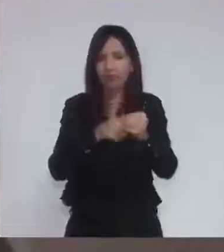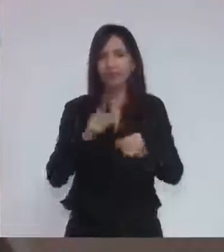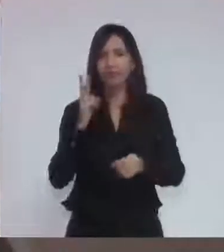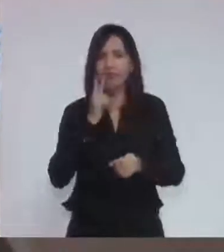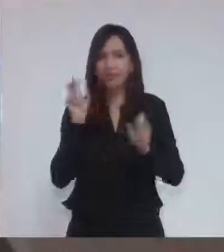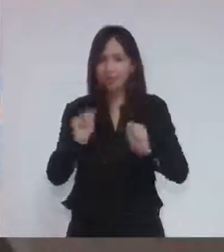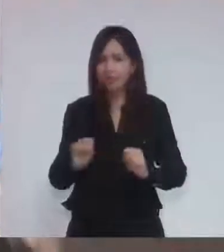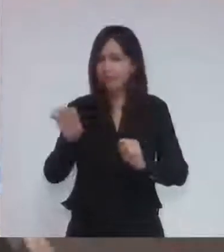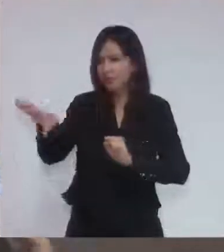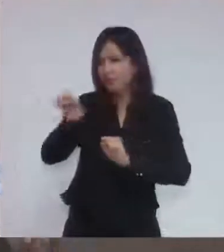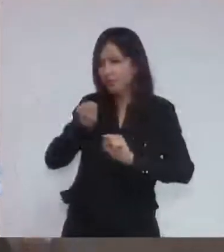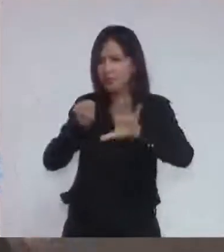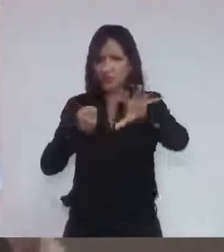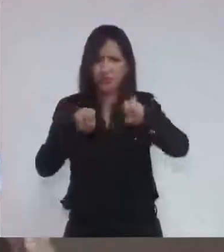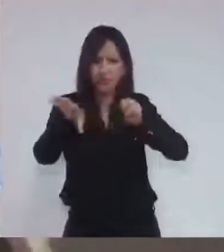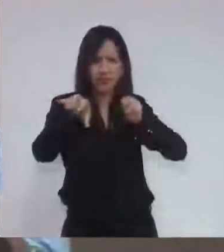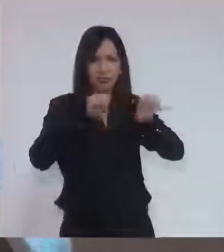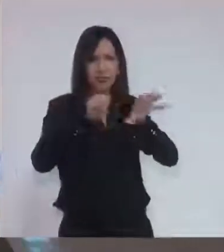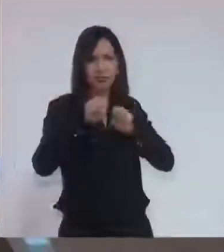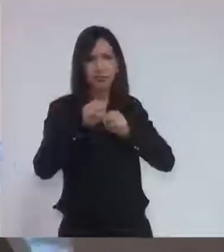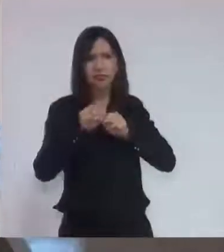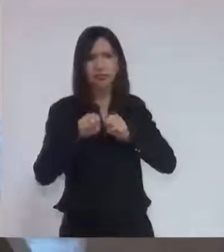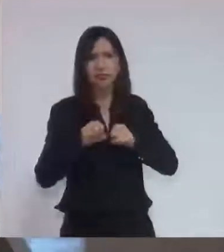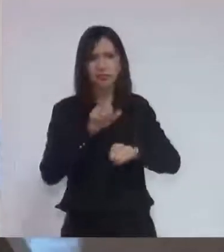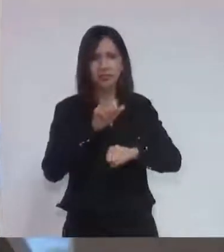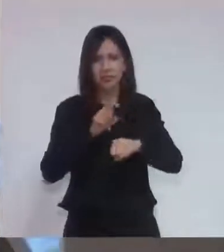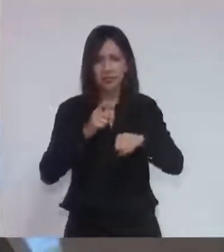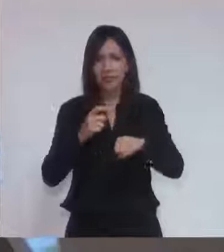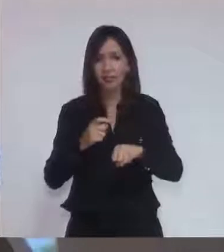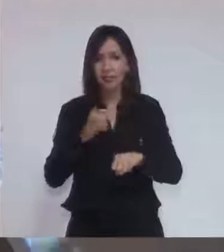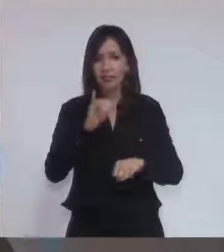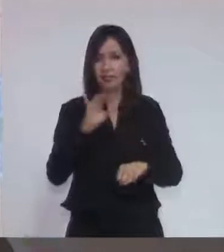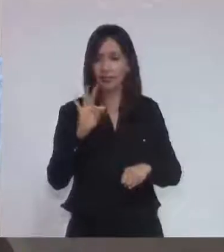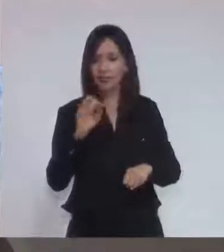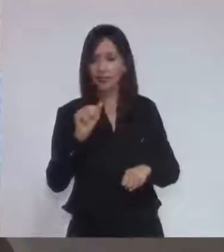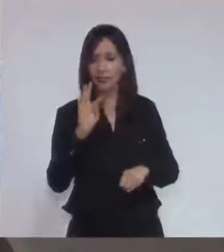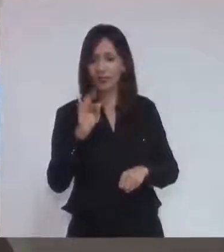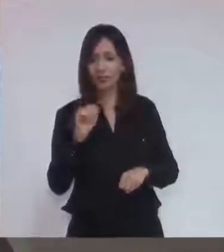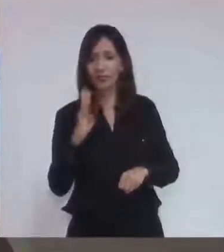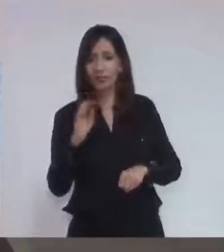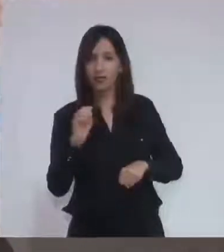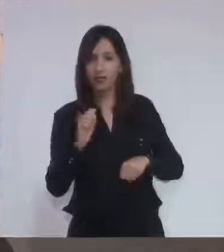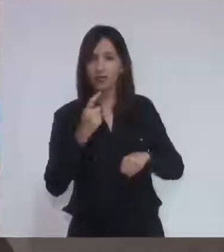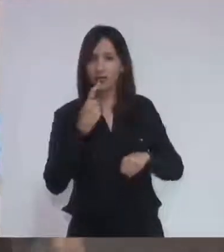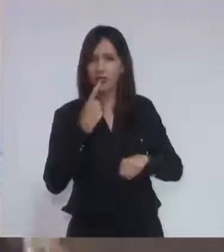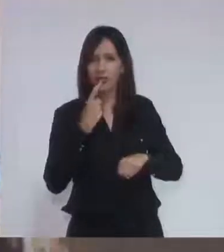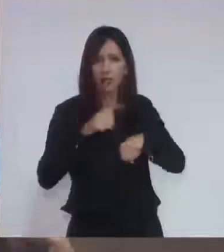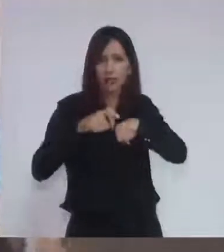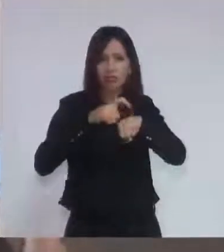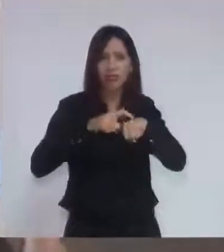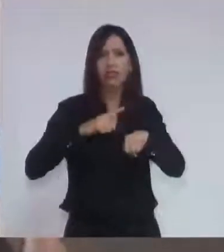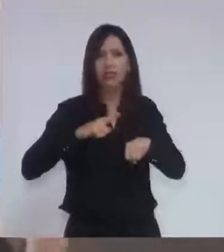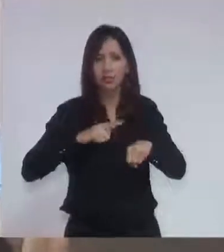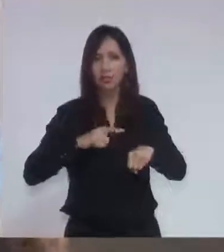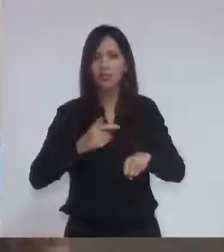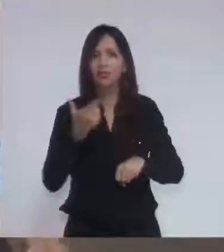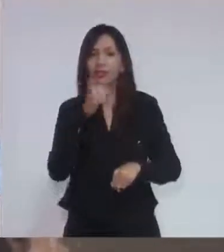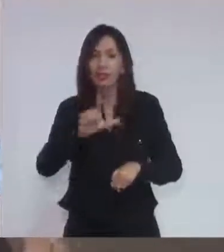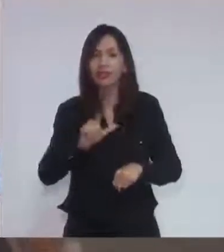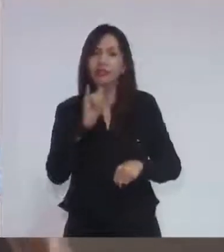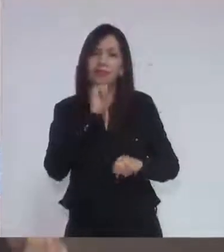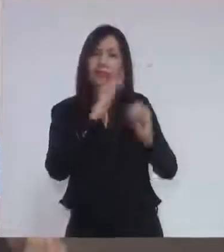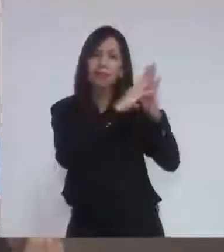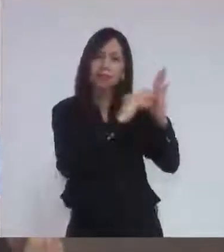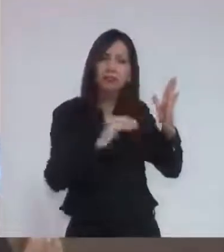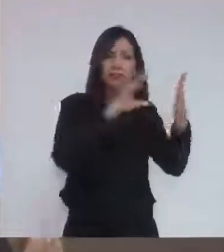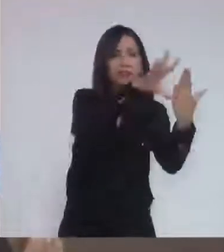O exemplo da Santa Casa de Itatiba é um dos grandes exemplos. O que eles fazem diferente que é possível a gente conseguir trazer